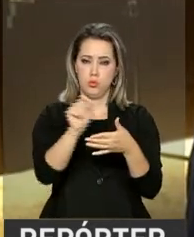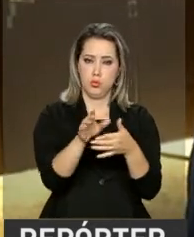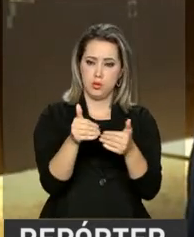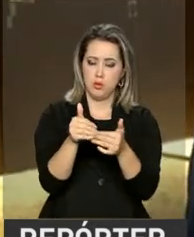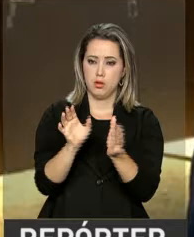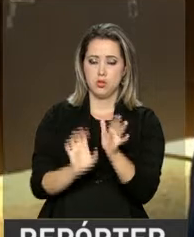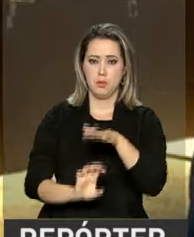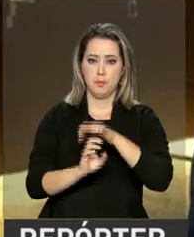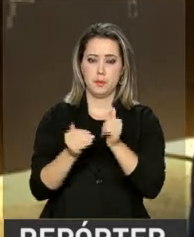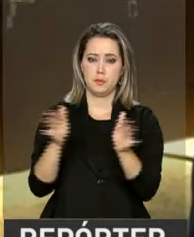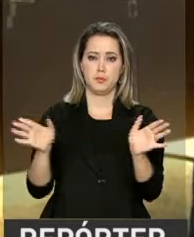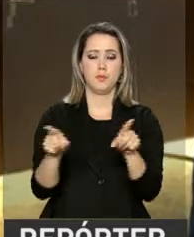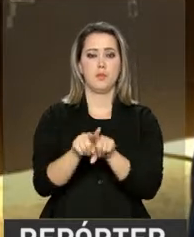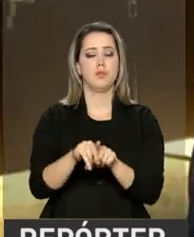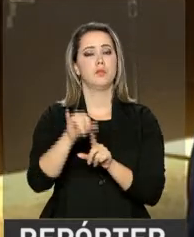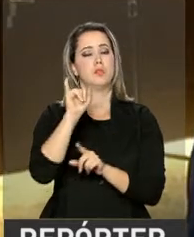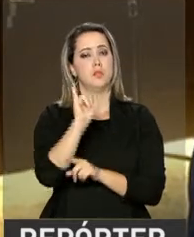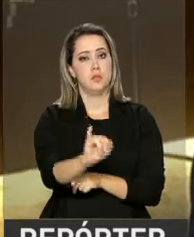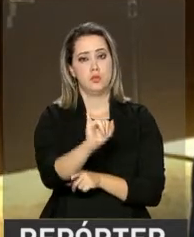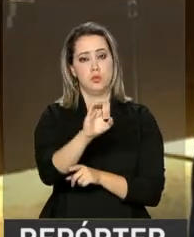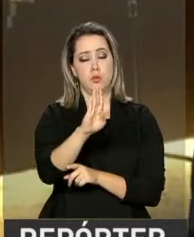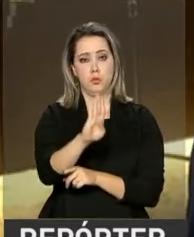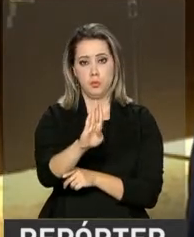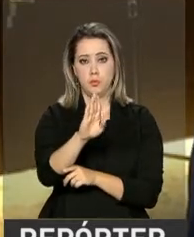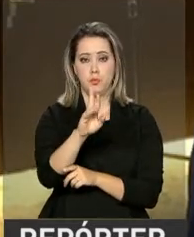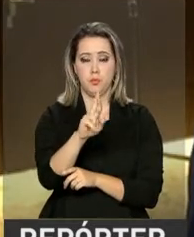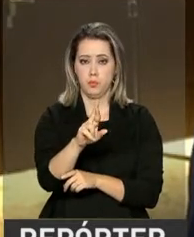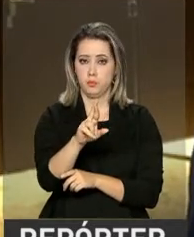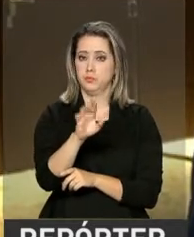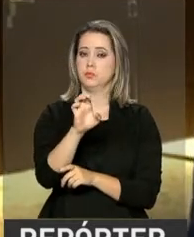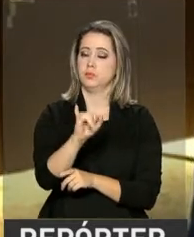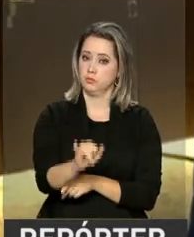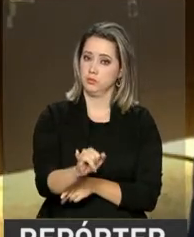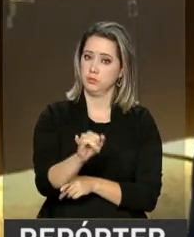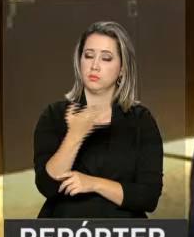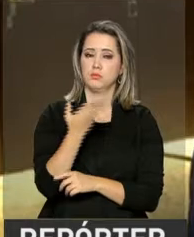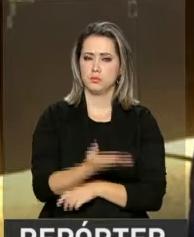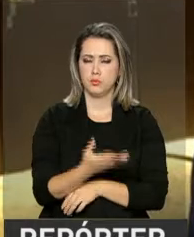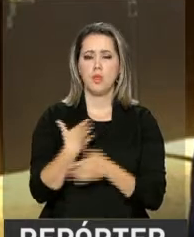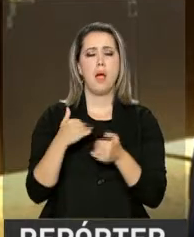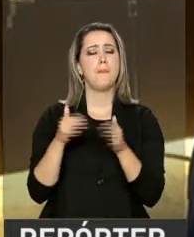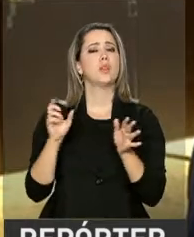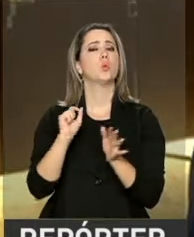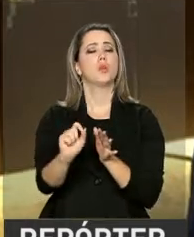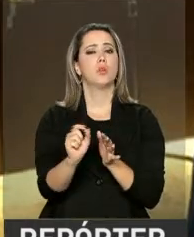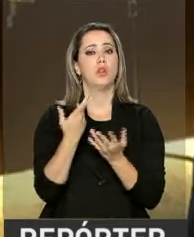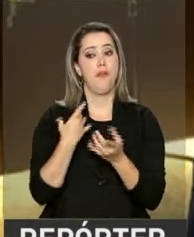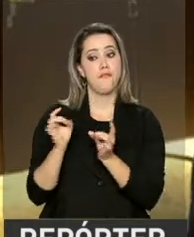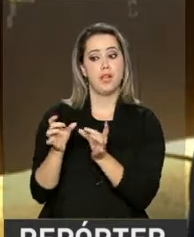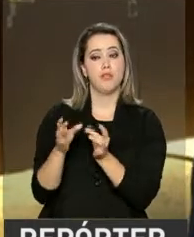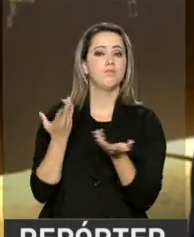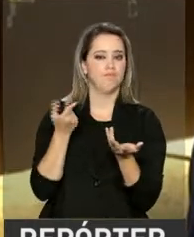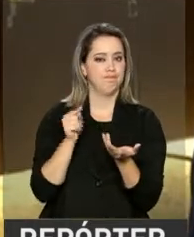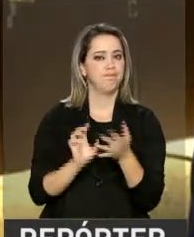e pelo instituto brasileiro de relações com investidores a abertura de capital é a venda de ações de uma empresa no mercado no